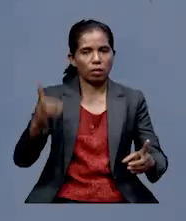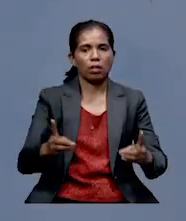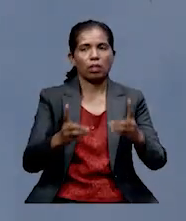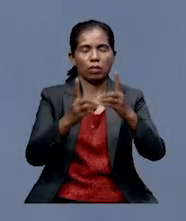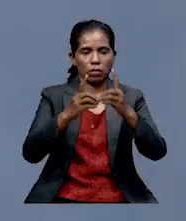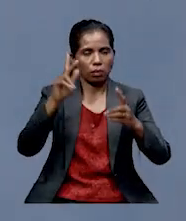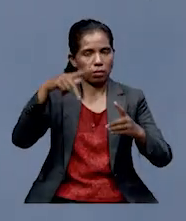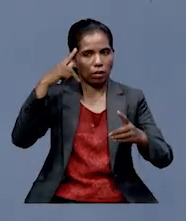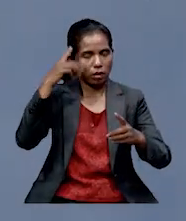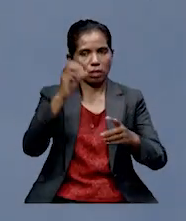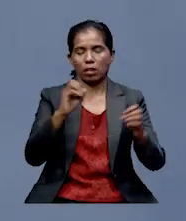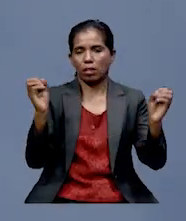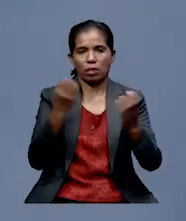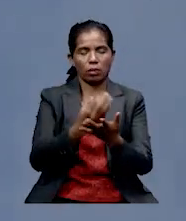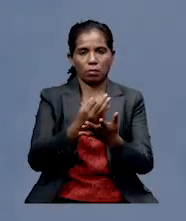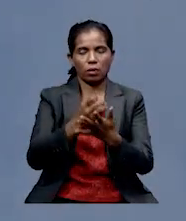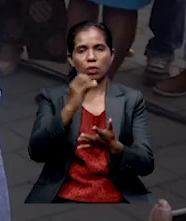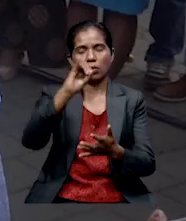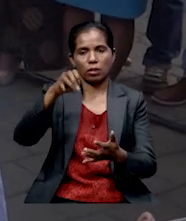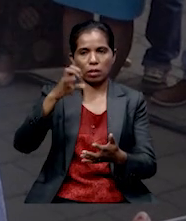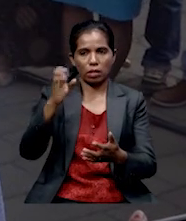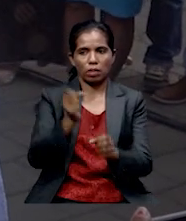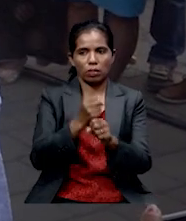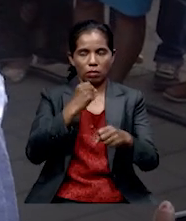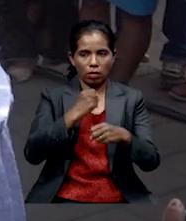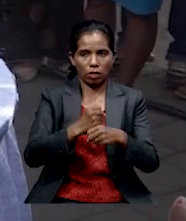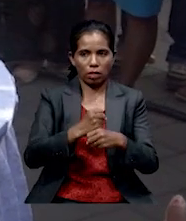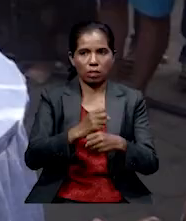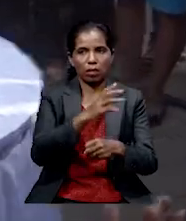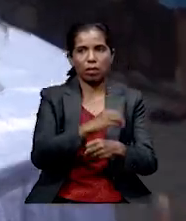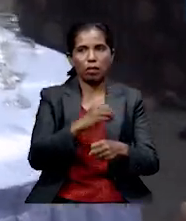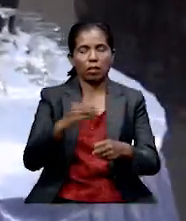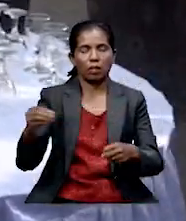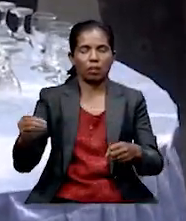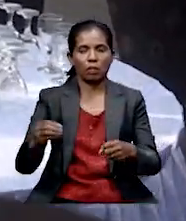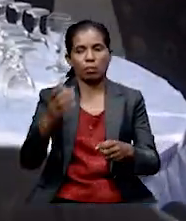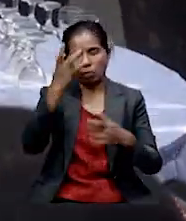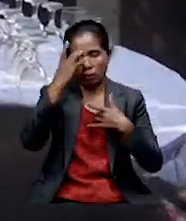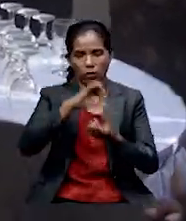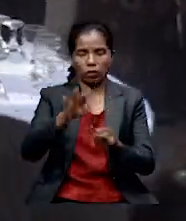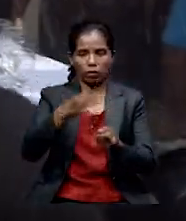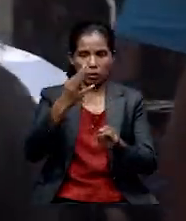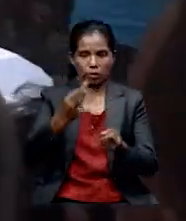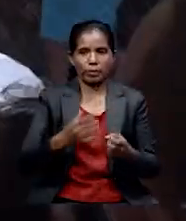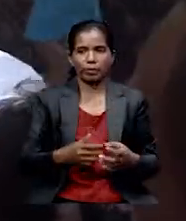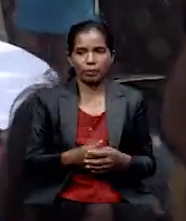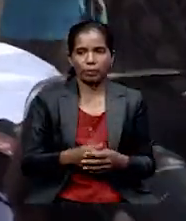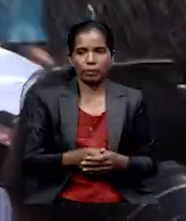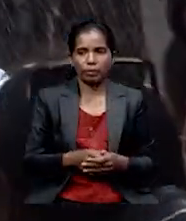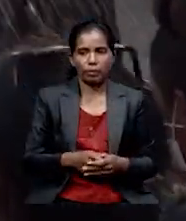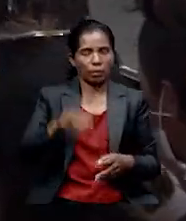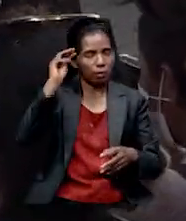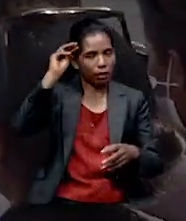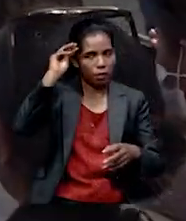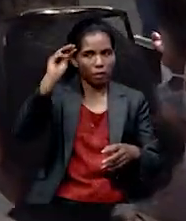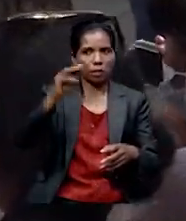politica, no ne la e orçamento geral estado ato realiza census ne, no pandemia global COVID-19. Ministro Finanças